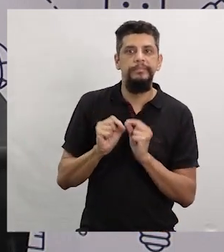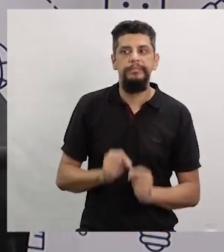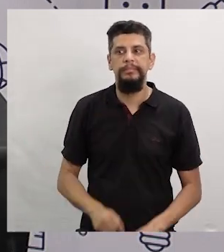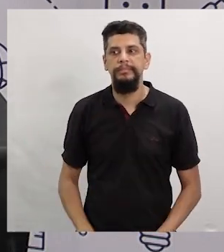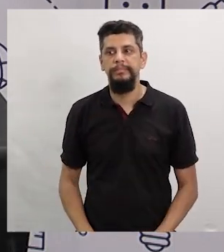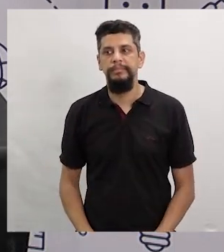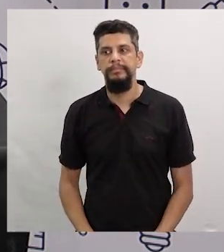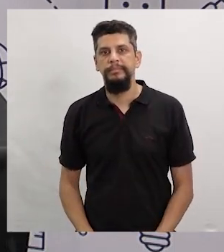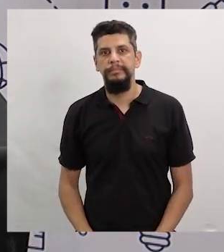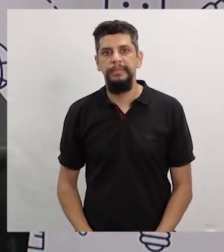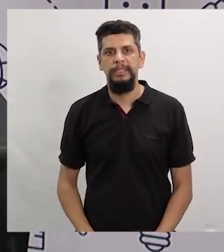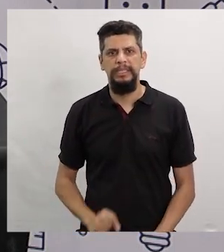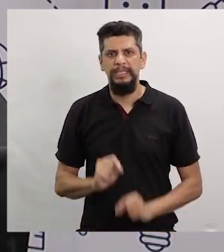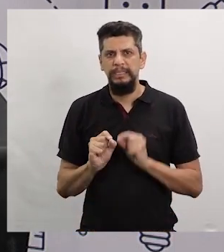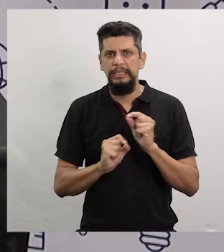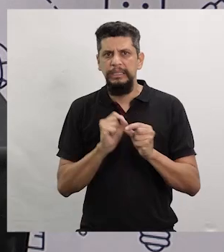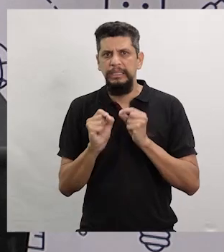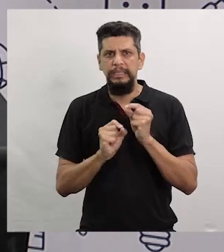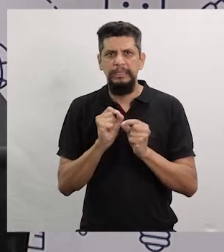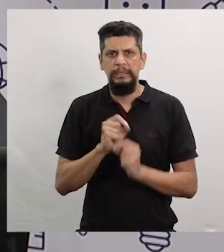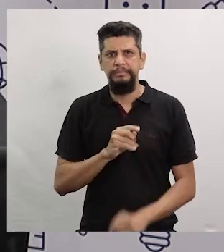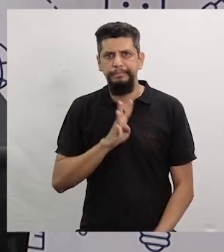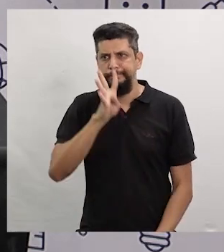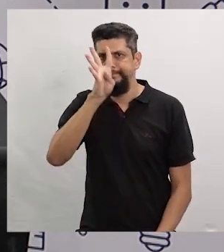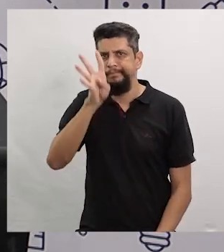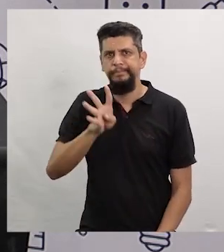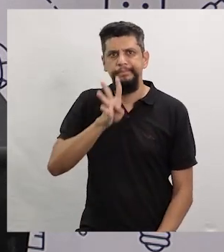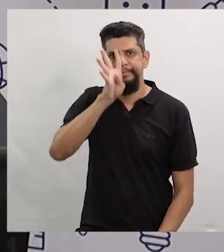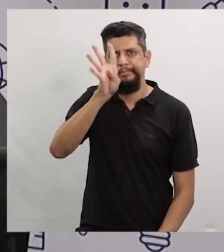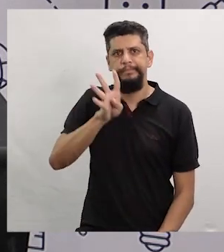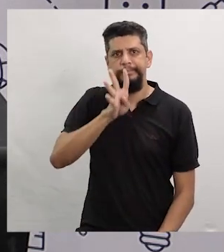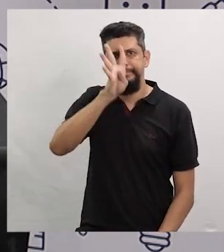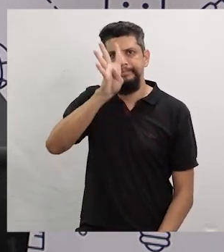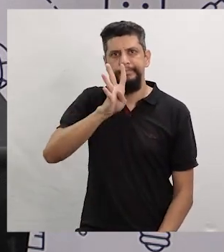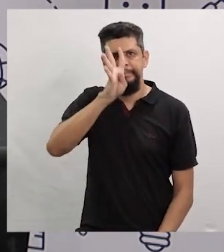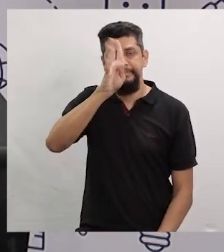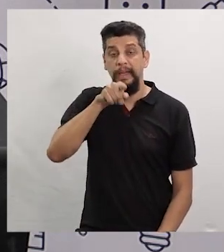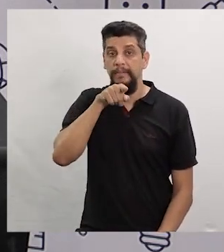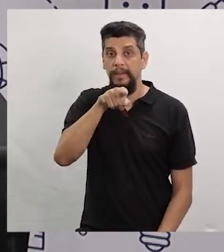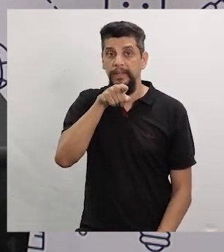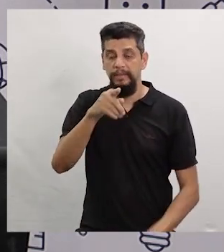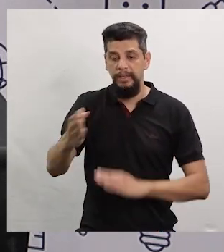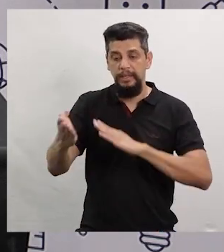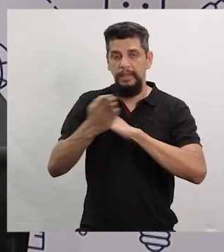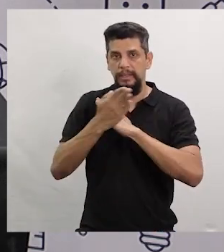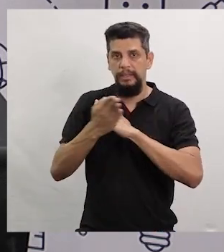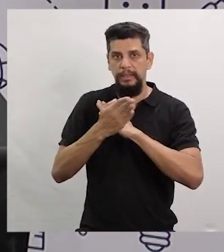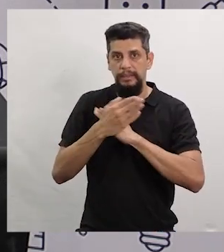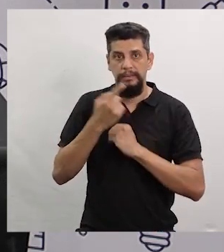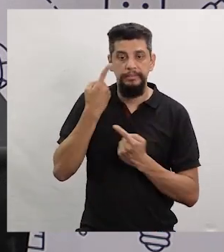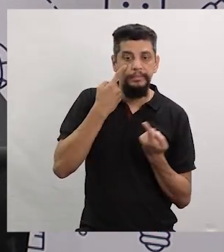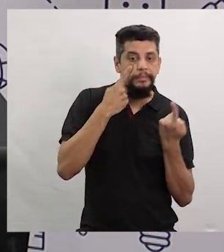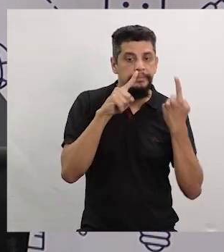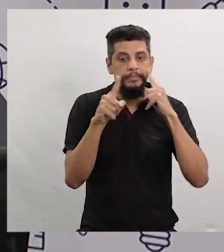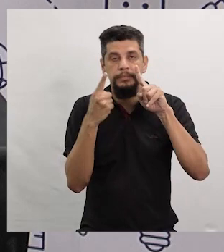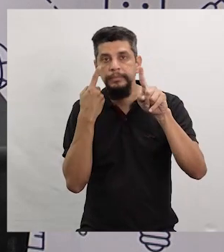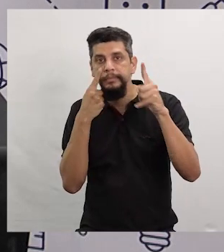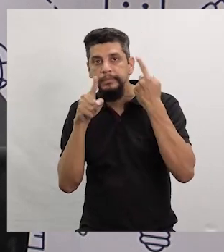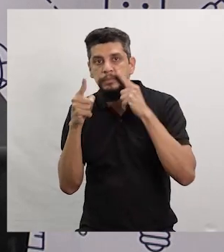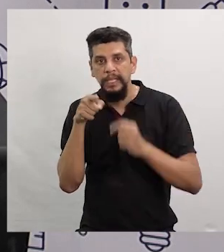O Invasor quem é o invasor você vai ajudar a gente a